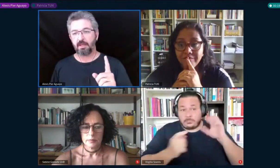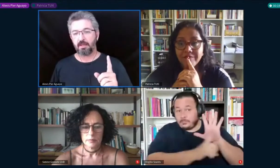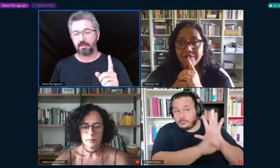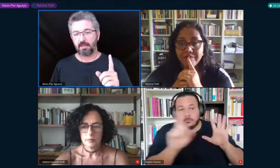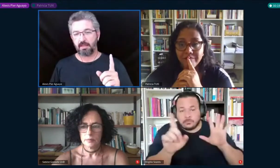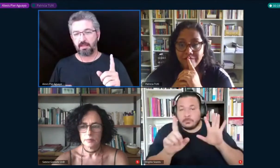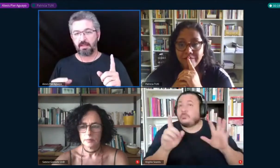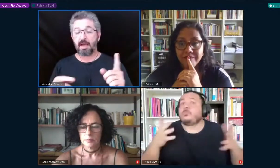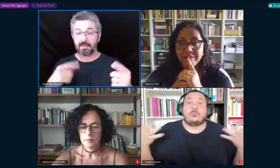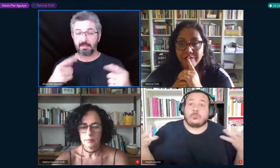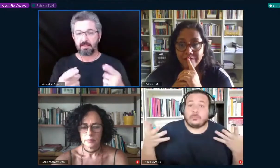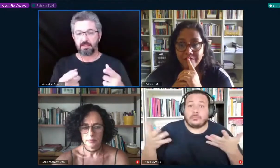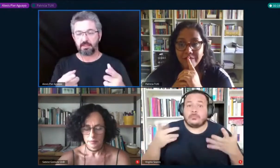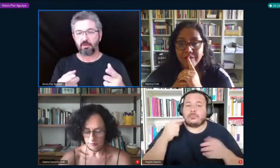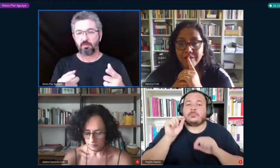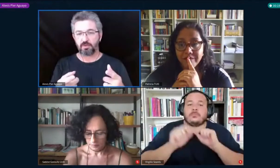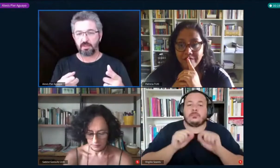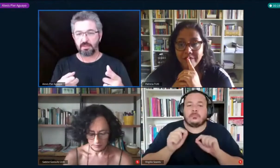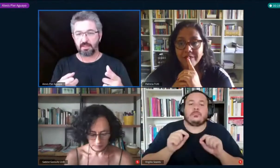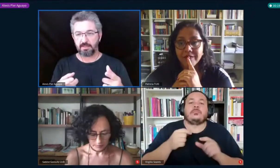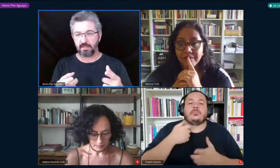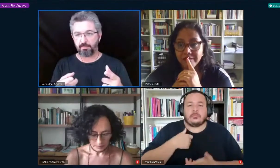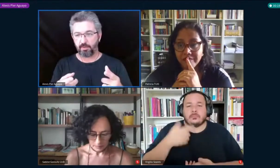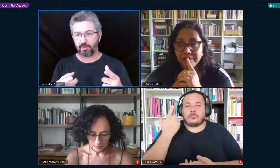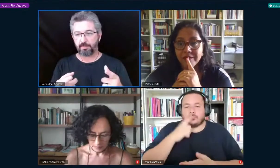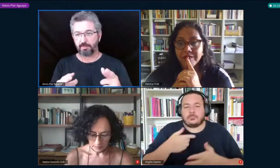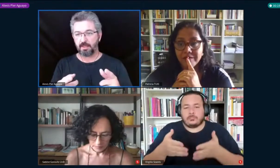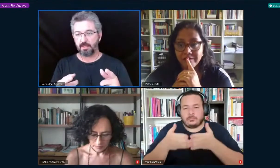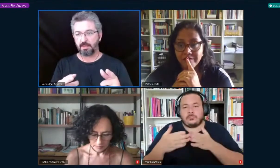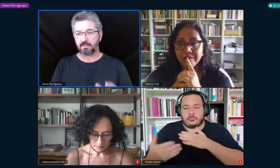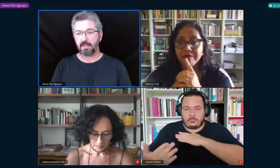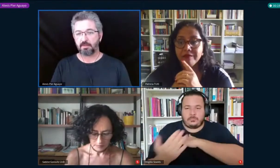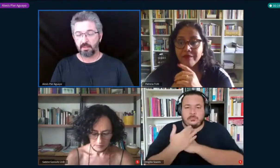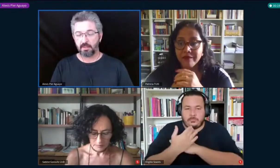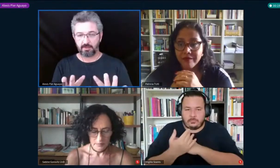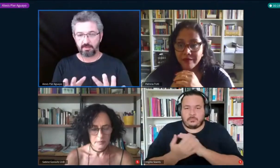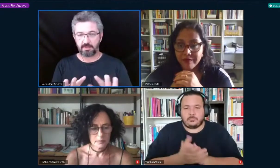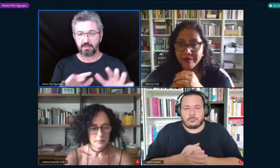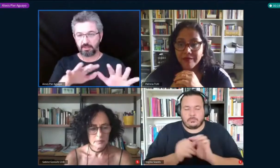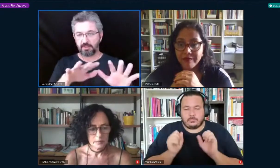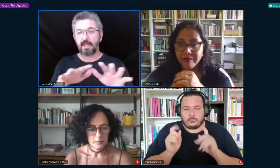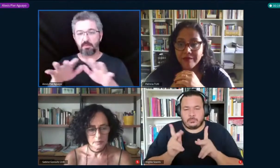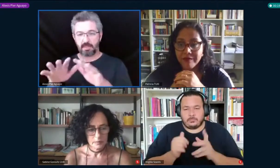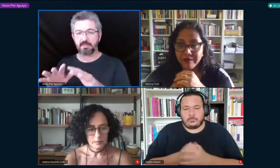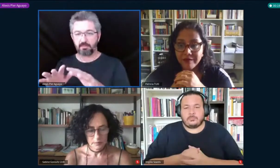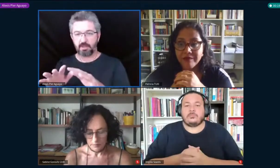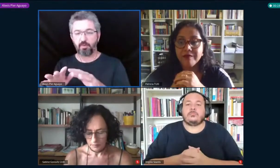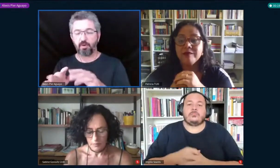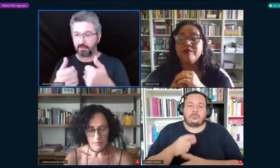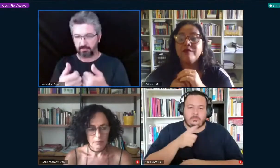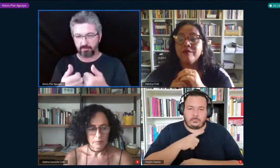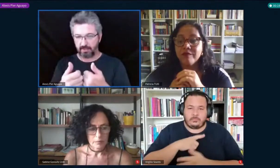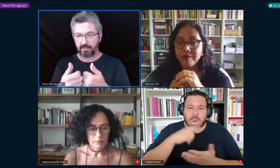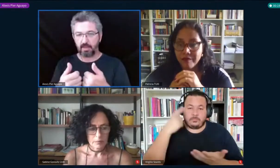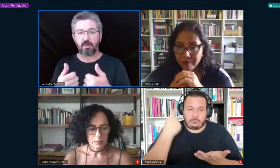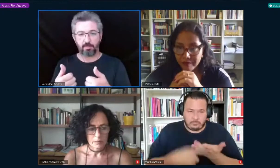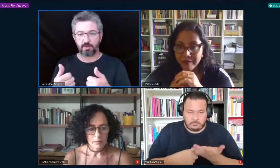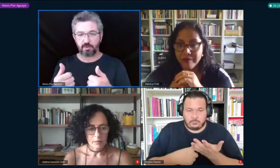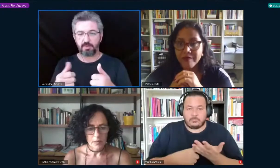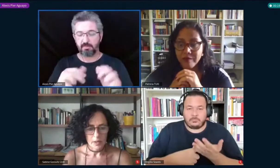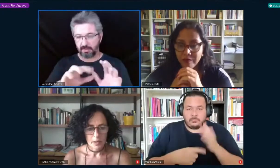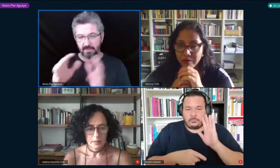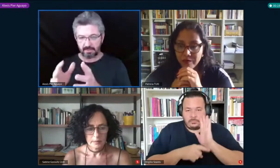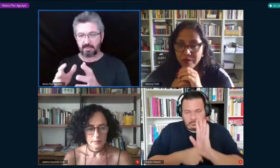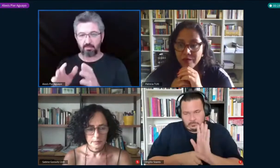sala, e aí sim a gente tem como solicitar esse apoio, certo? Então, assim, a gente tem uma questão de apoio, que